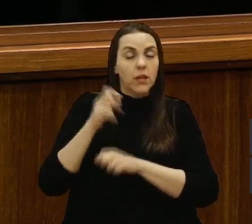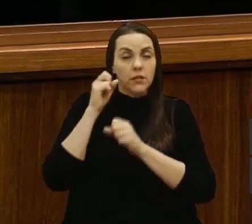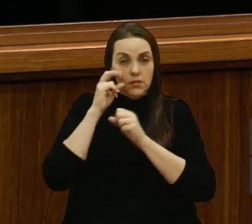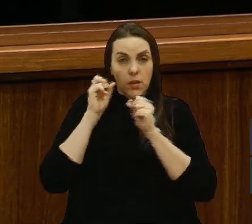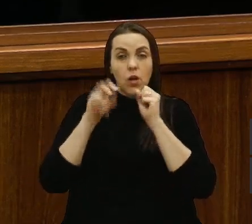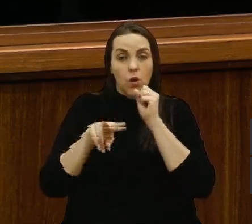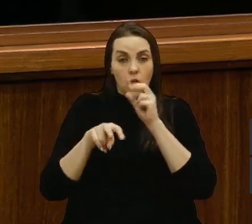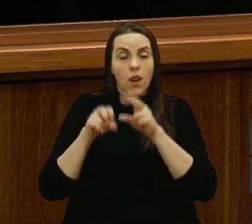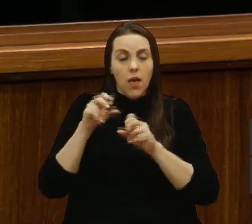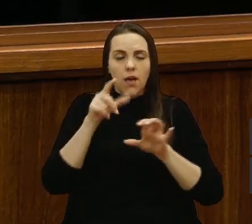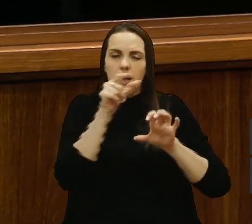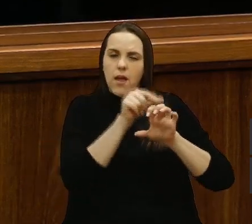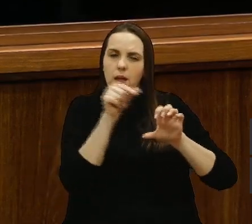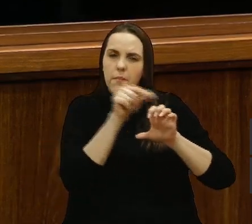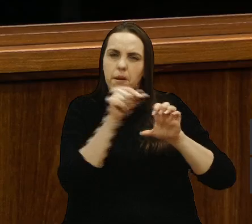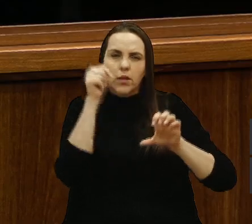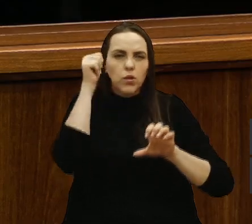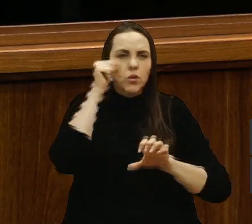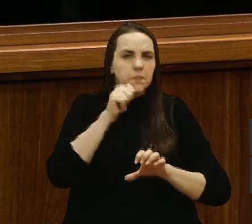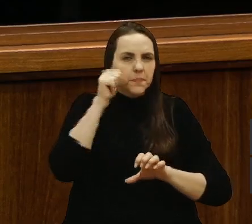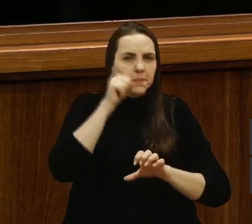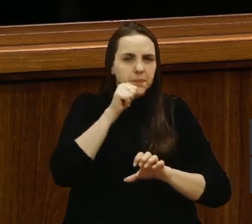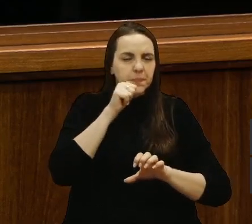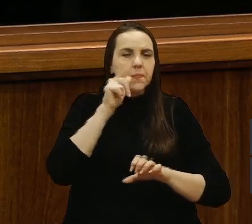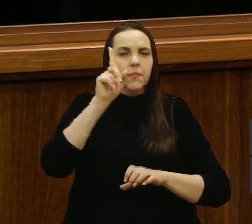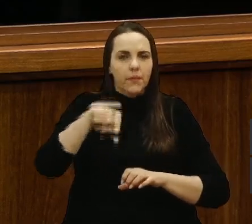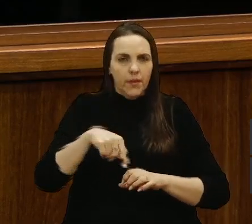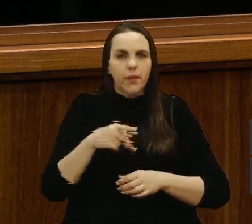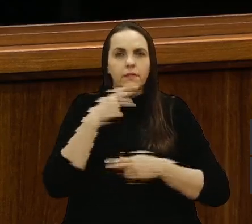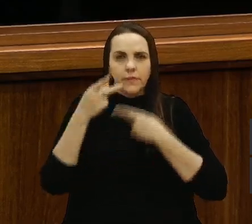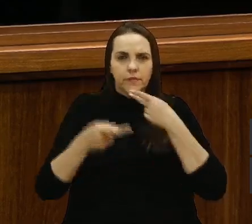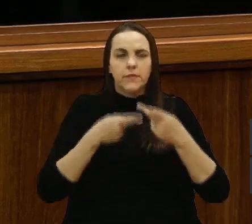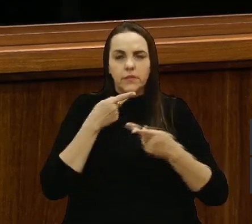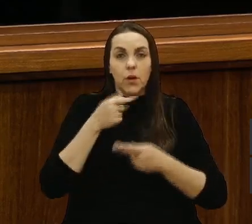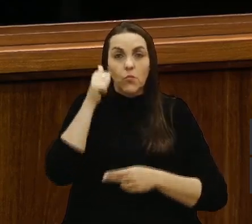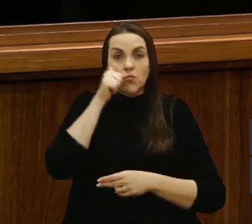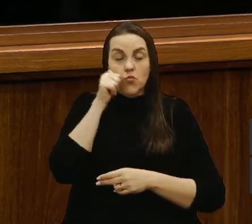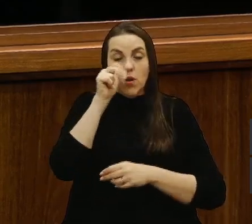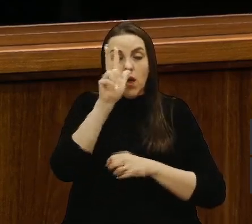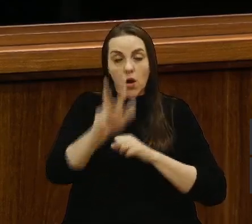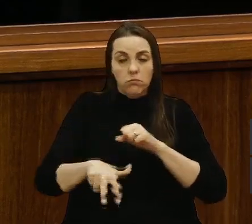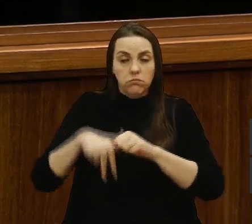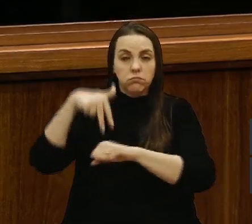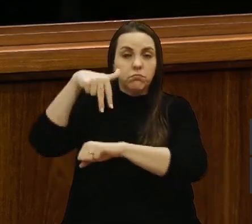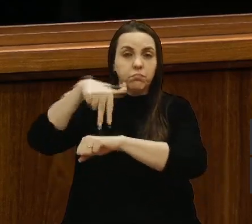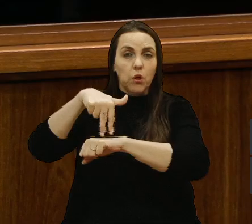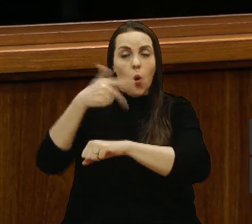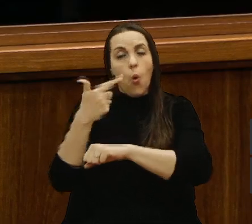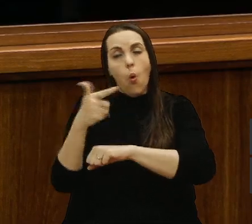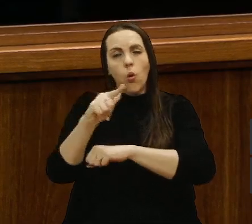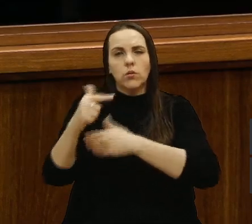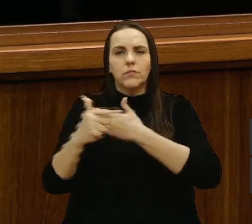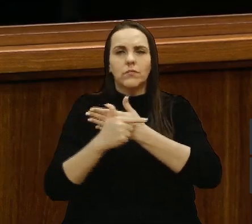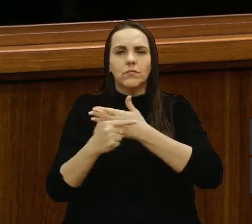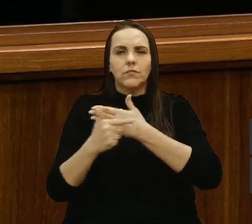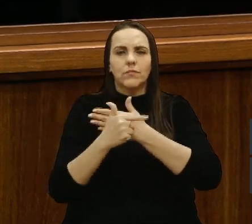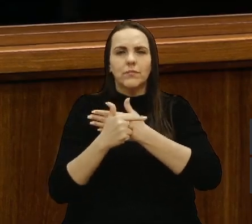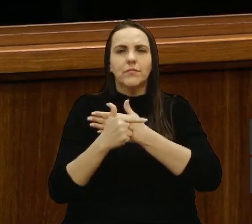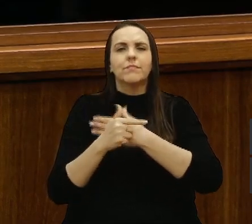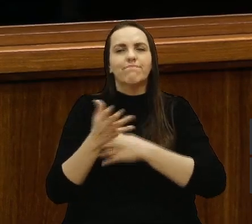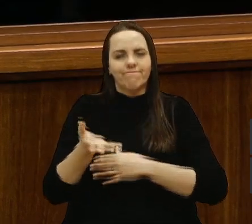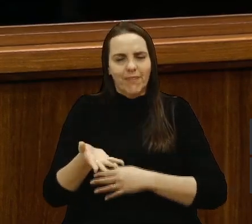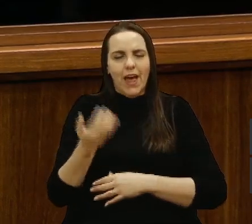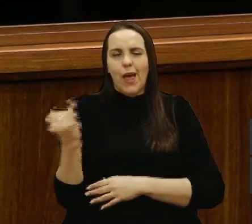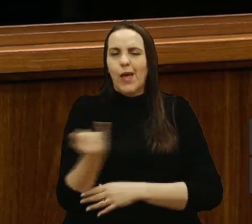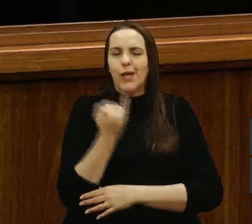o empreendedorismo da mulher, a gente está falando de botar a mulher em outro papel, que é o papel do protagonismo, que